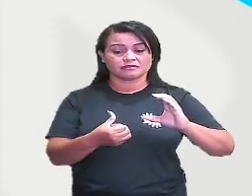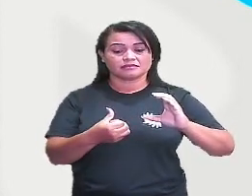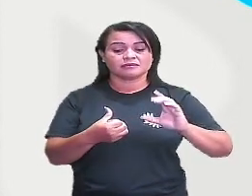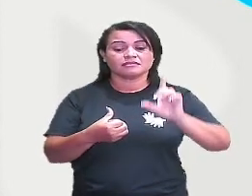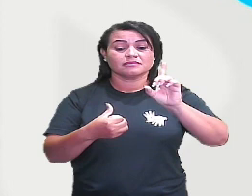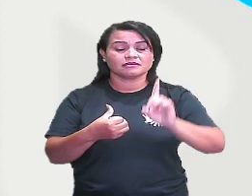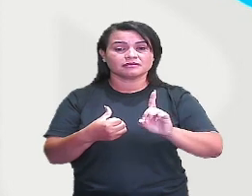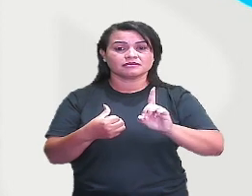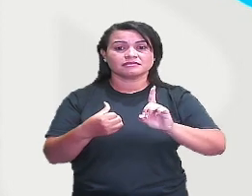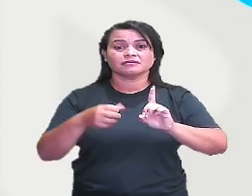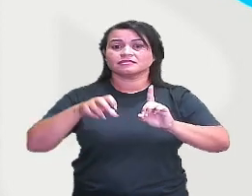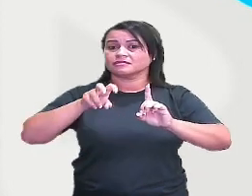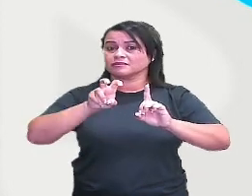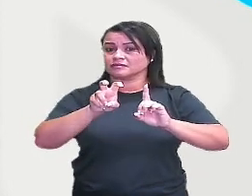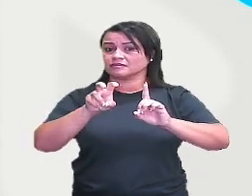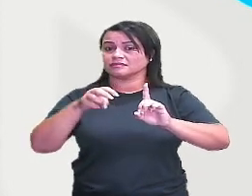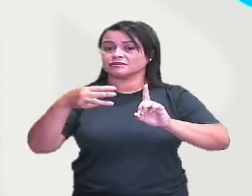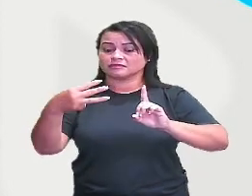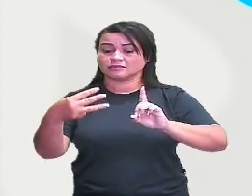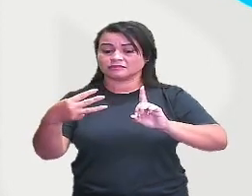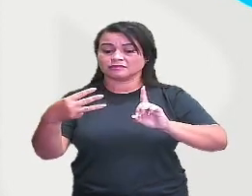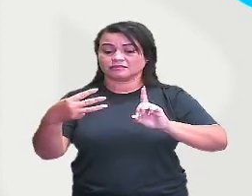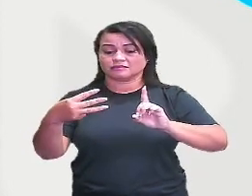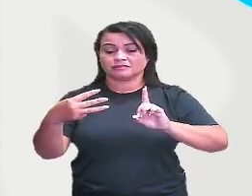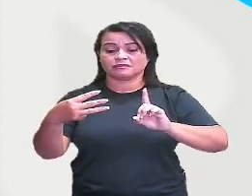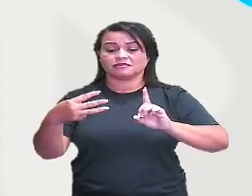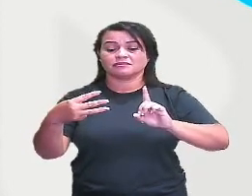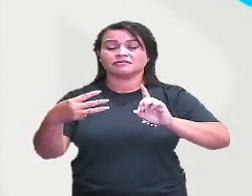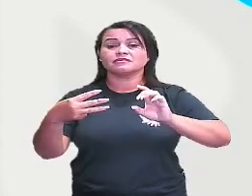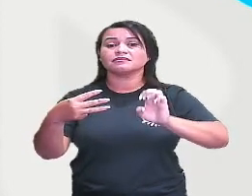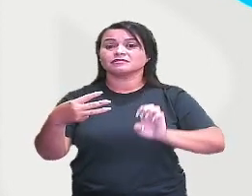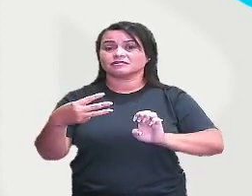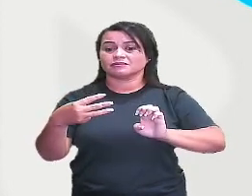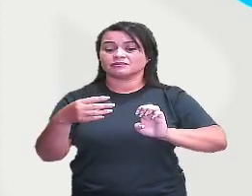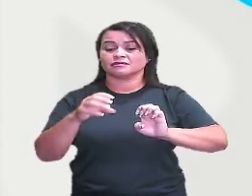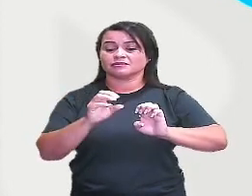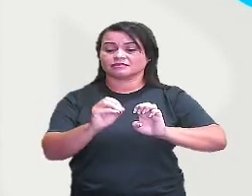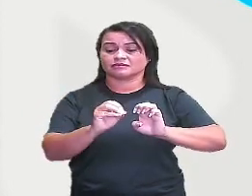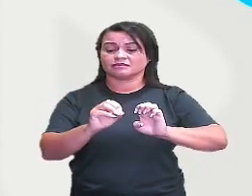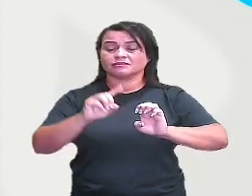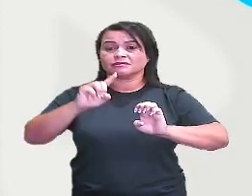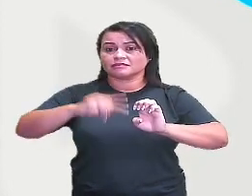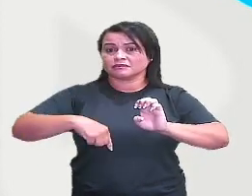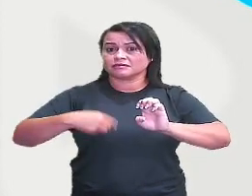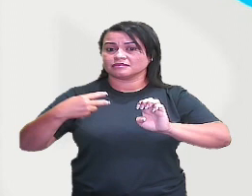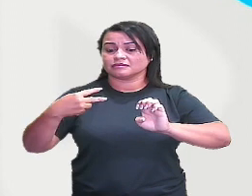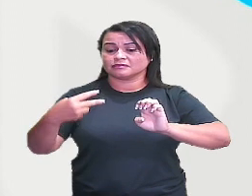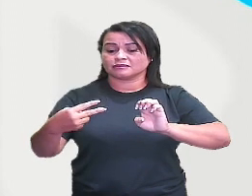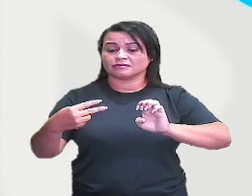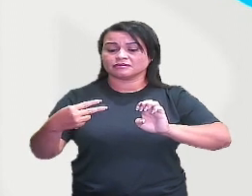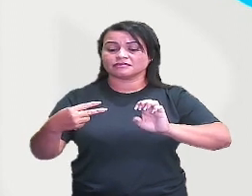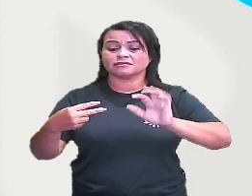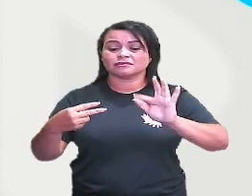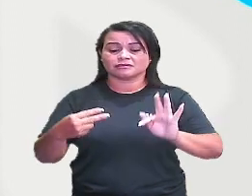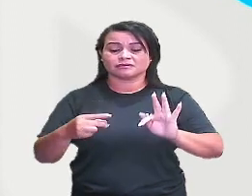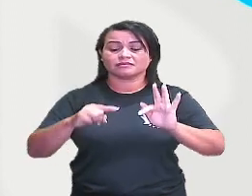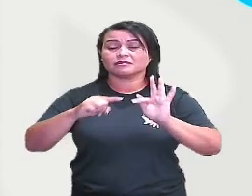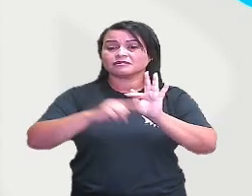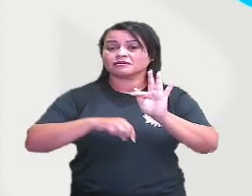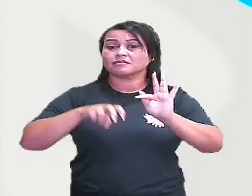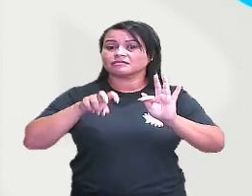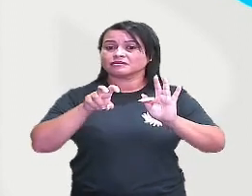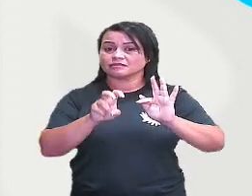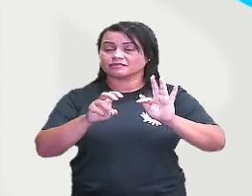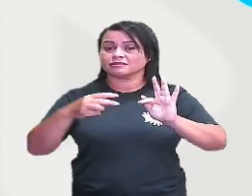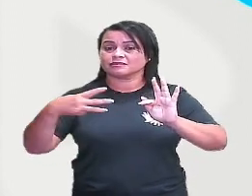6, D, 5, 3, E, 0 e menos 2, F, menos 5